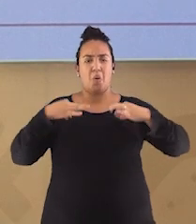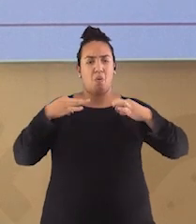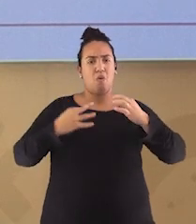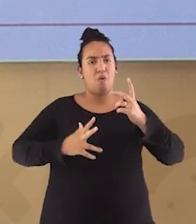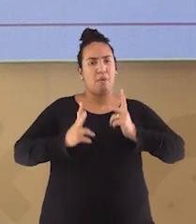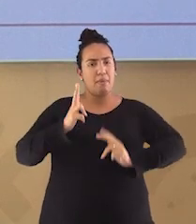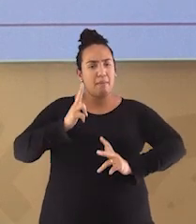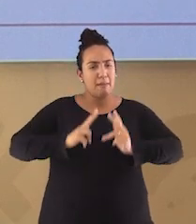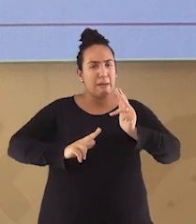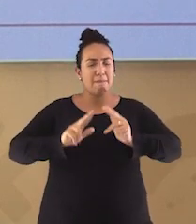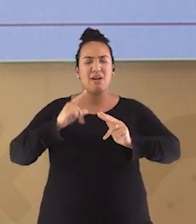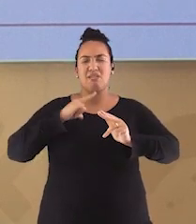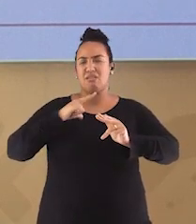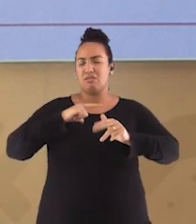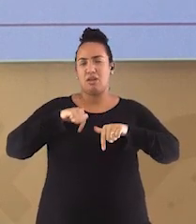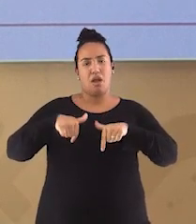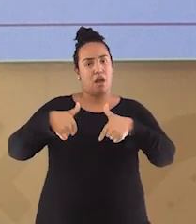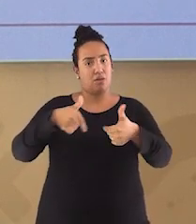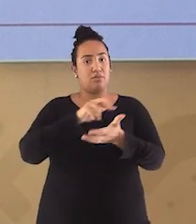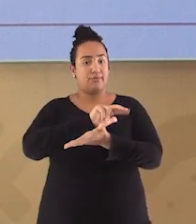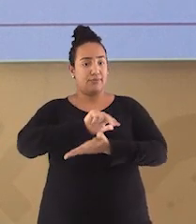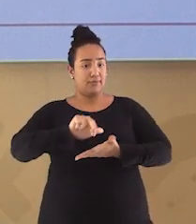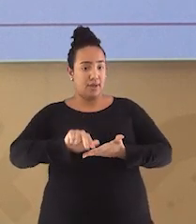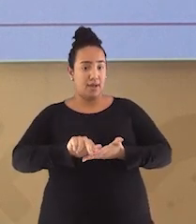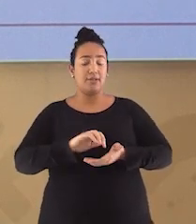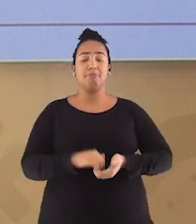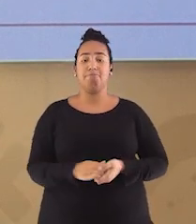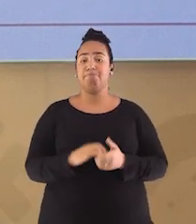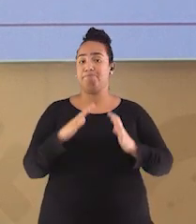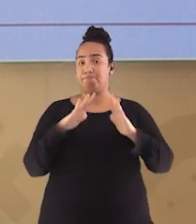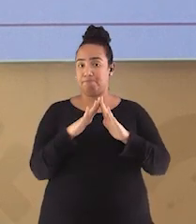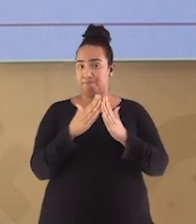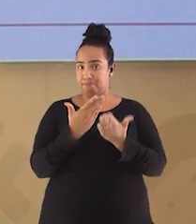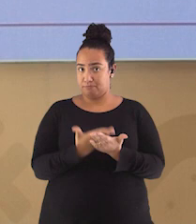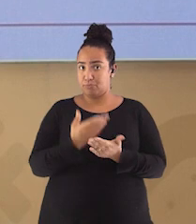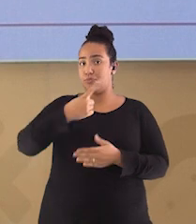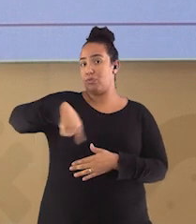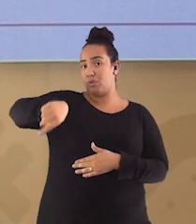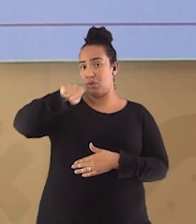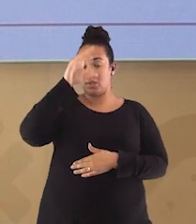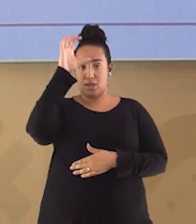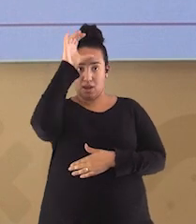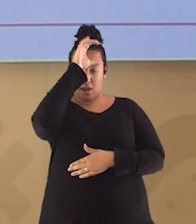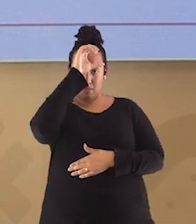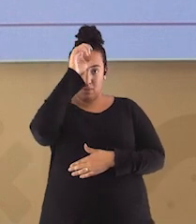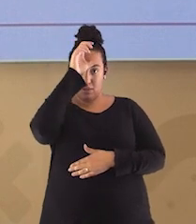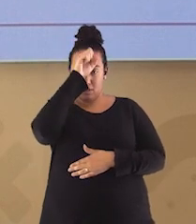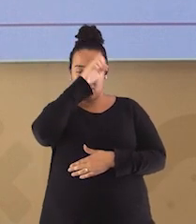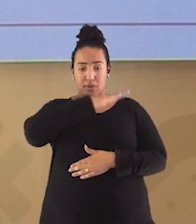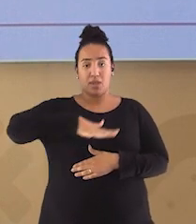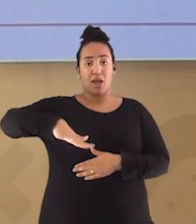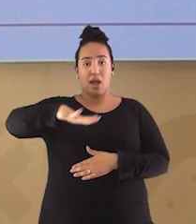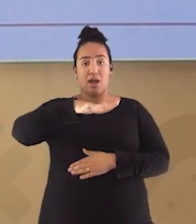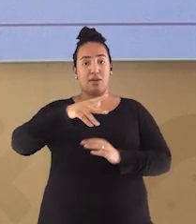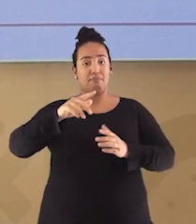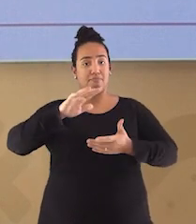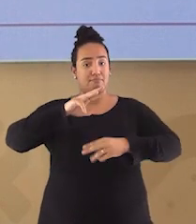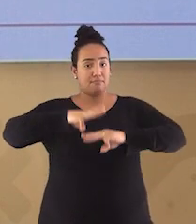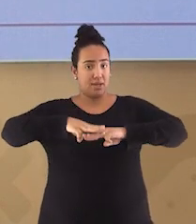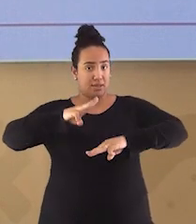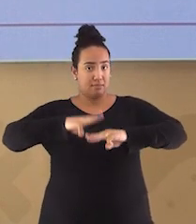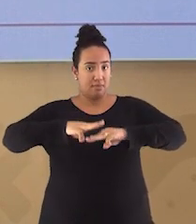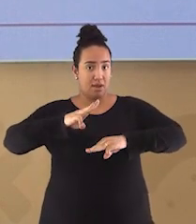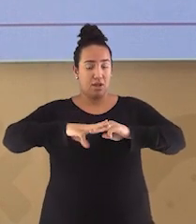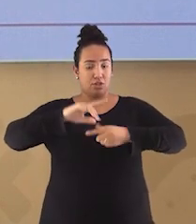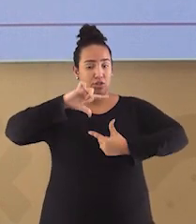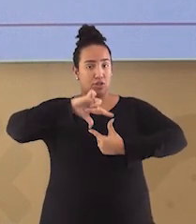atividades na escola aprendemos o conceito de perímetro na geometria plana também por meio